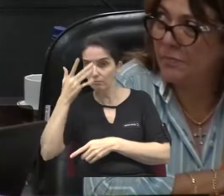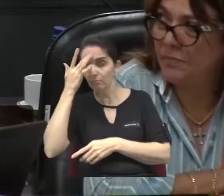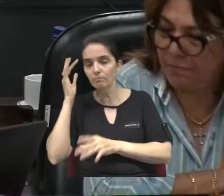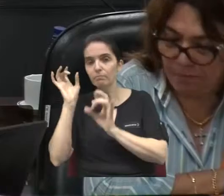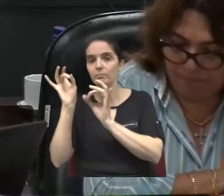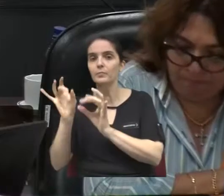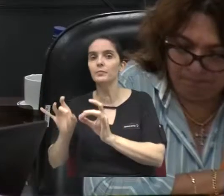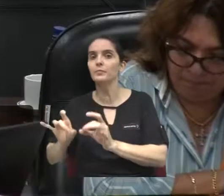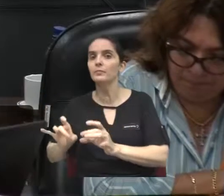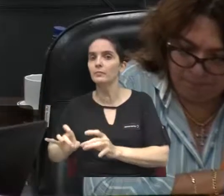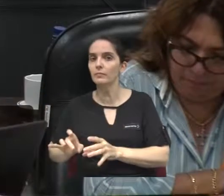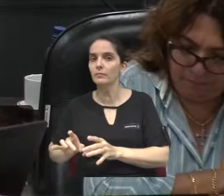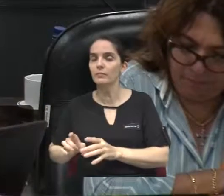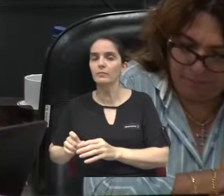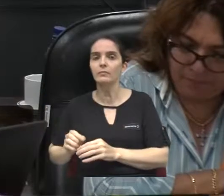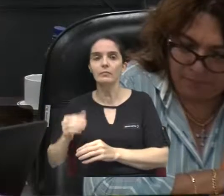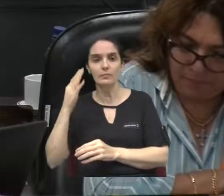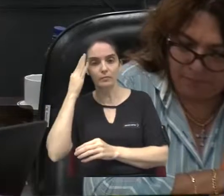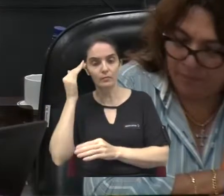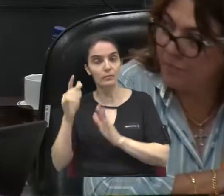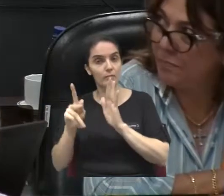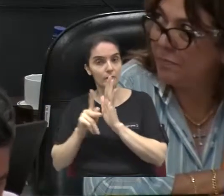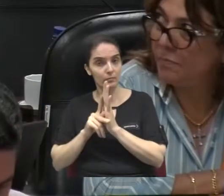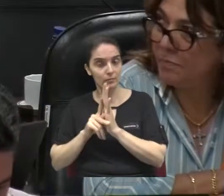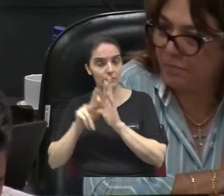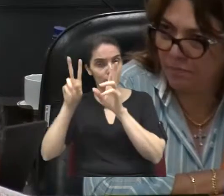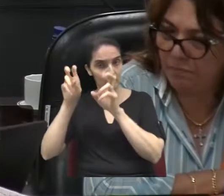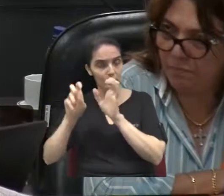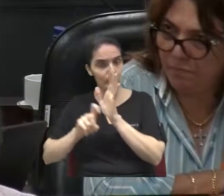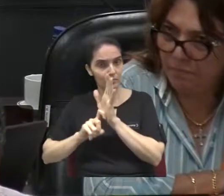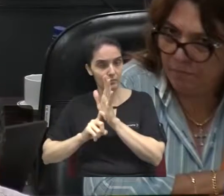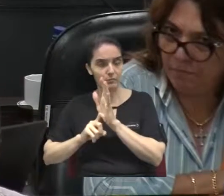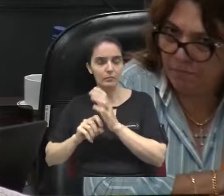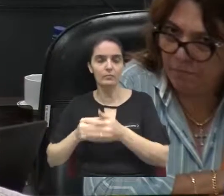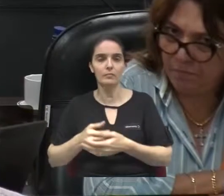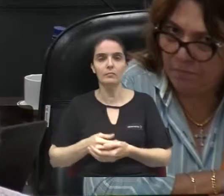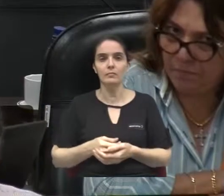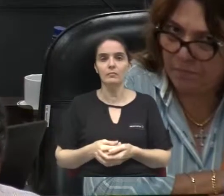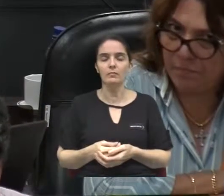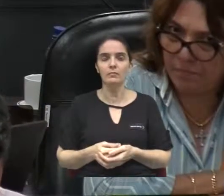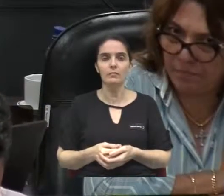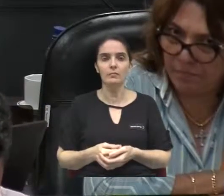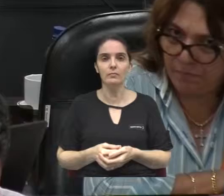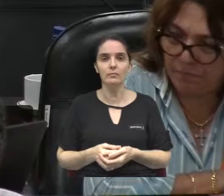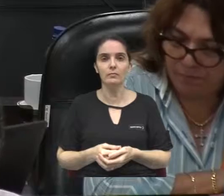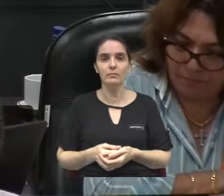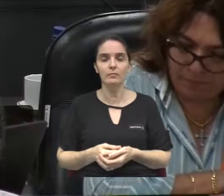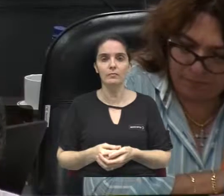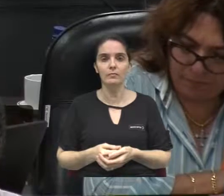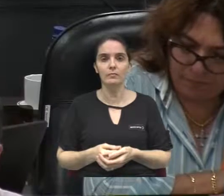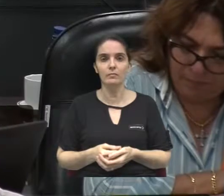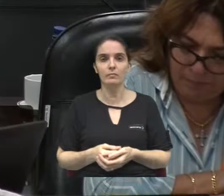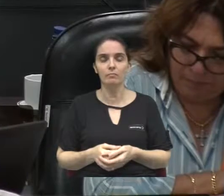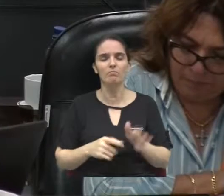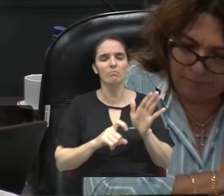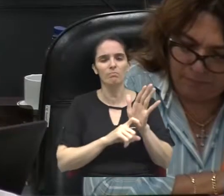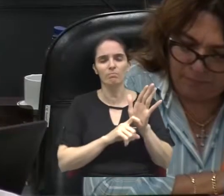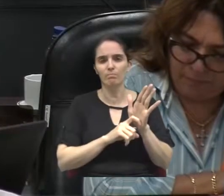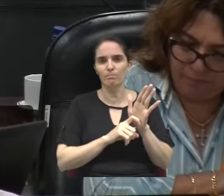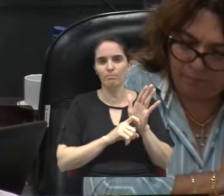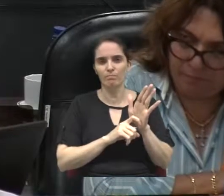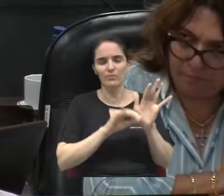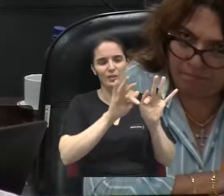dessa temática, que nós sabemos o quanto tem prejudicado as famílias dos